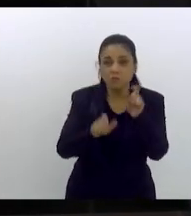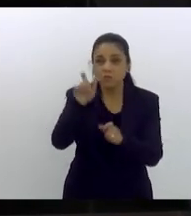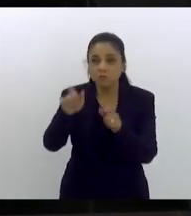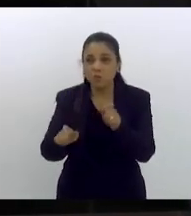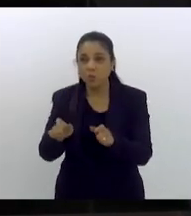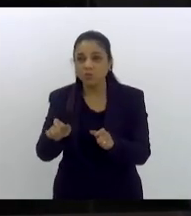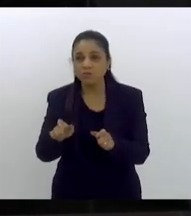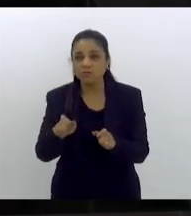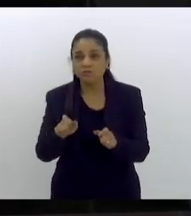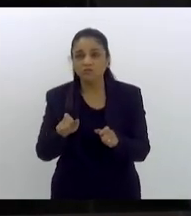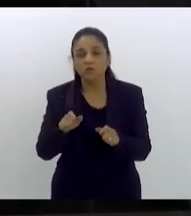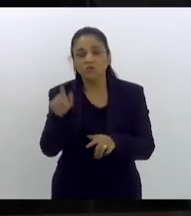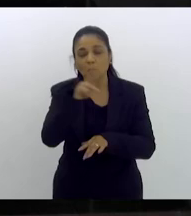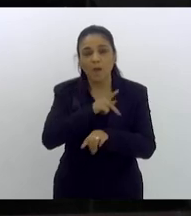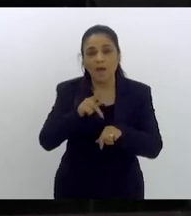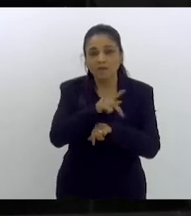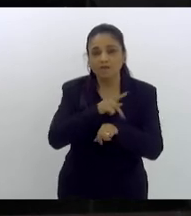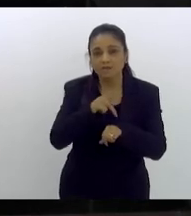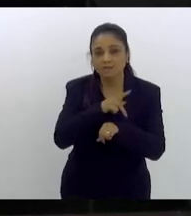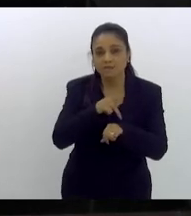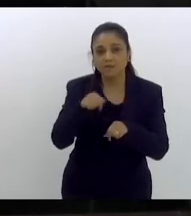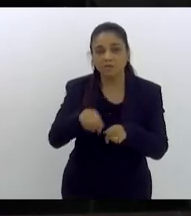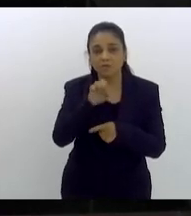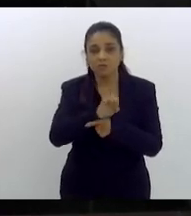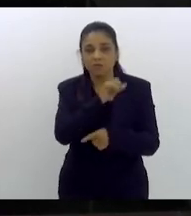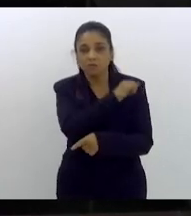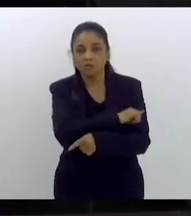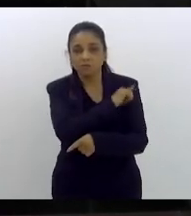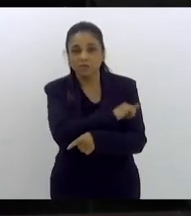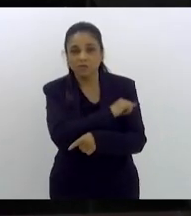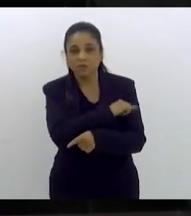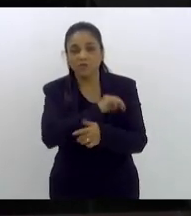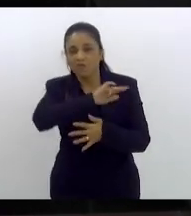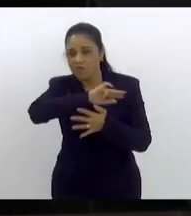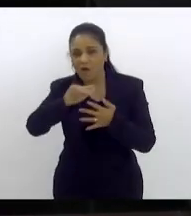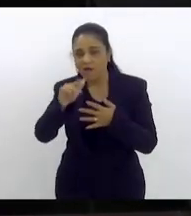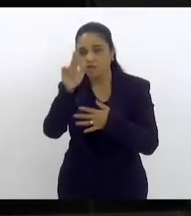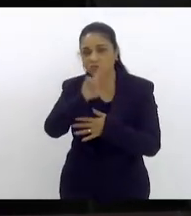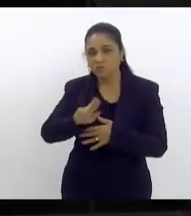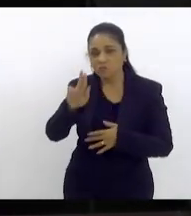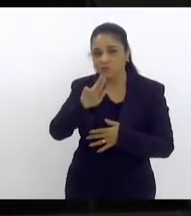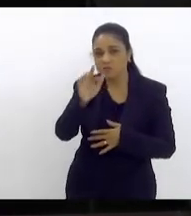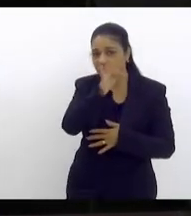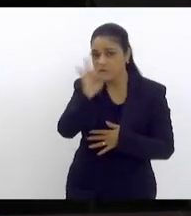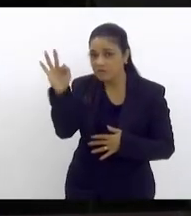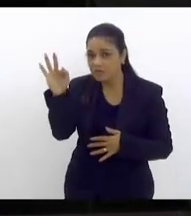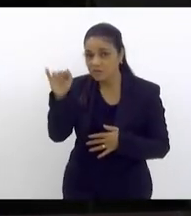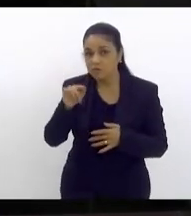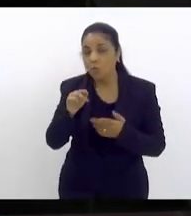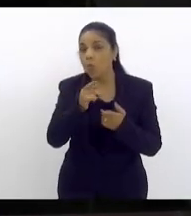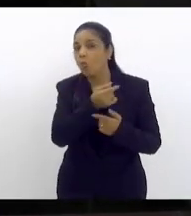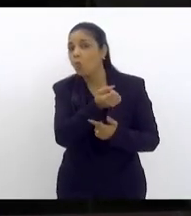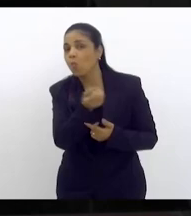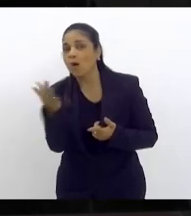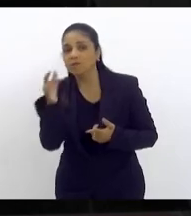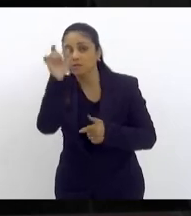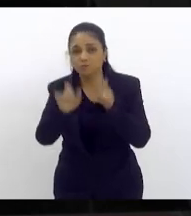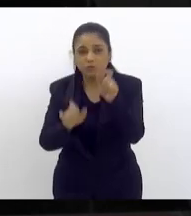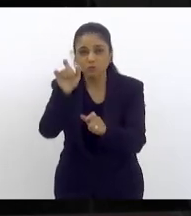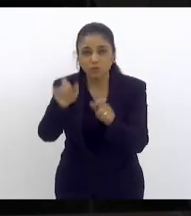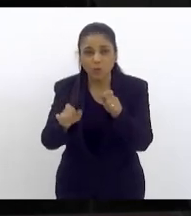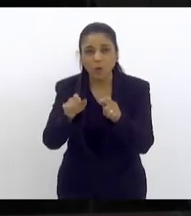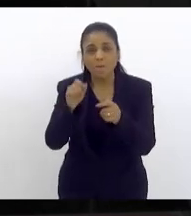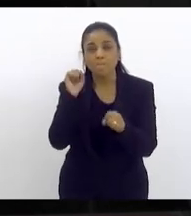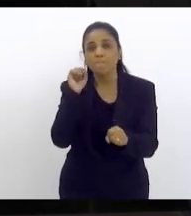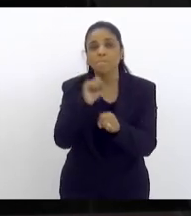desenvolvimento do nosso país aqui no estado do Rio de Janeiro a gente tem várias universidades federais quantas dessas pessoas pararam